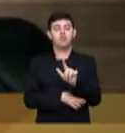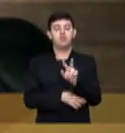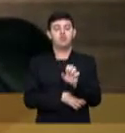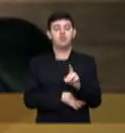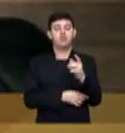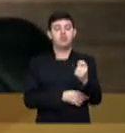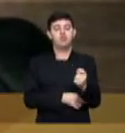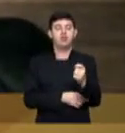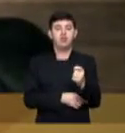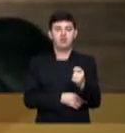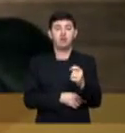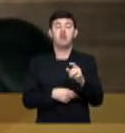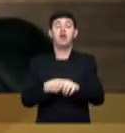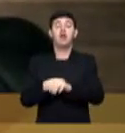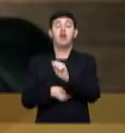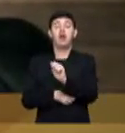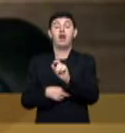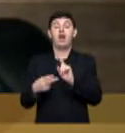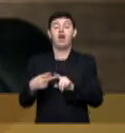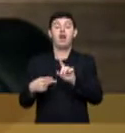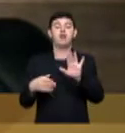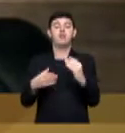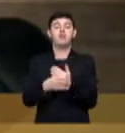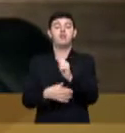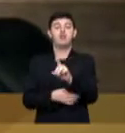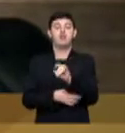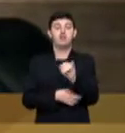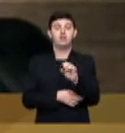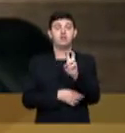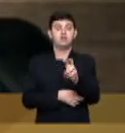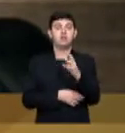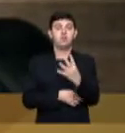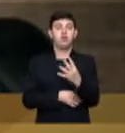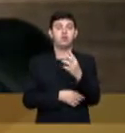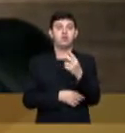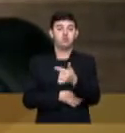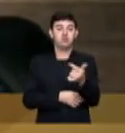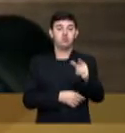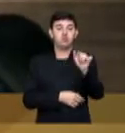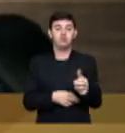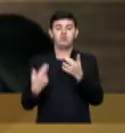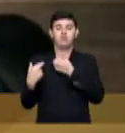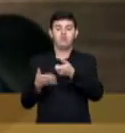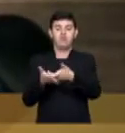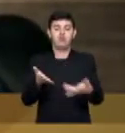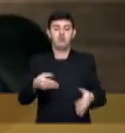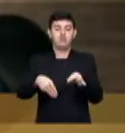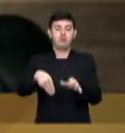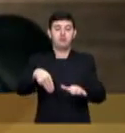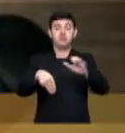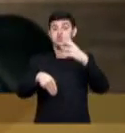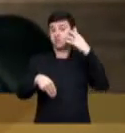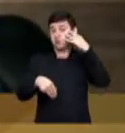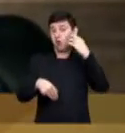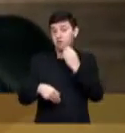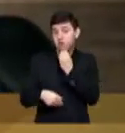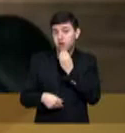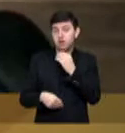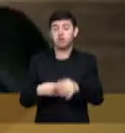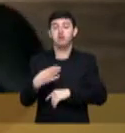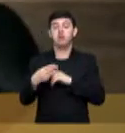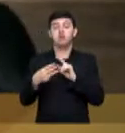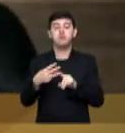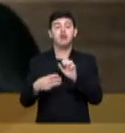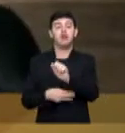ADI 5432, relatoria do eminente ministro Dias Toffoli, e a ADI